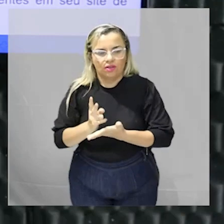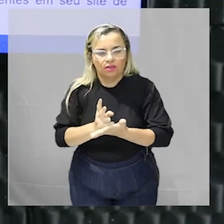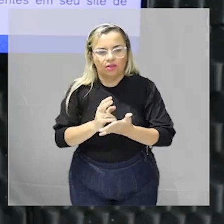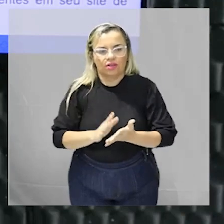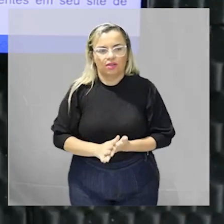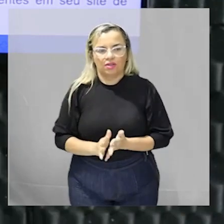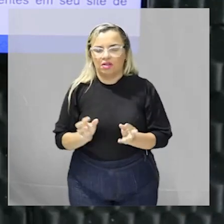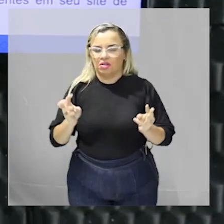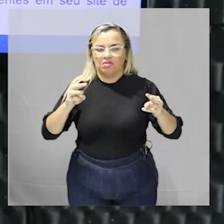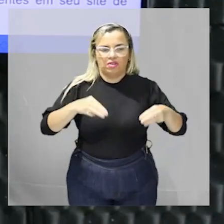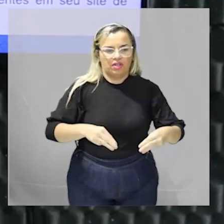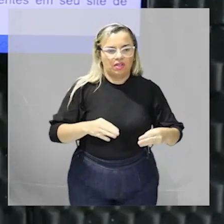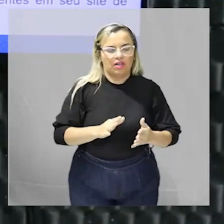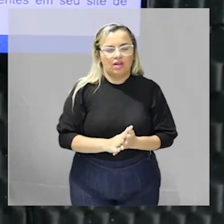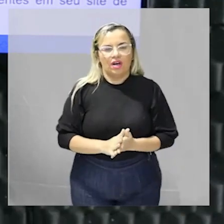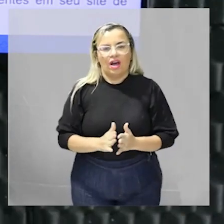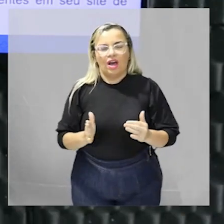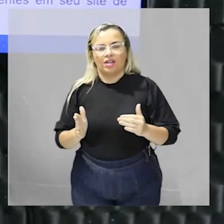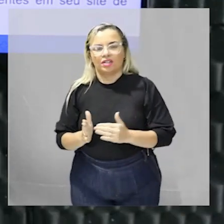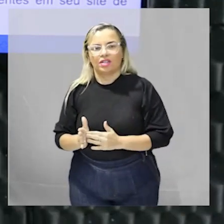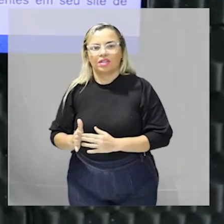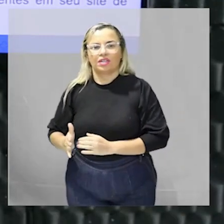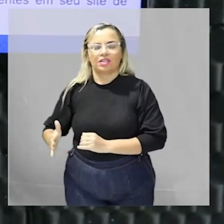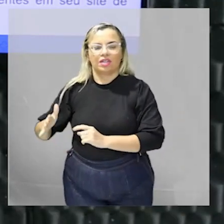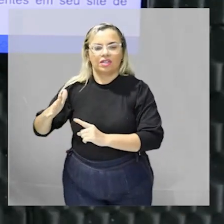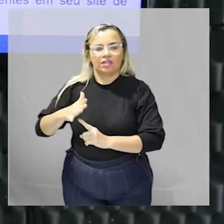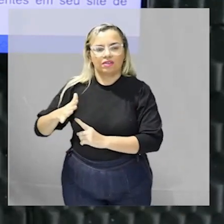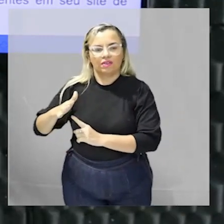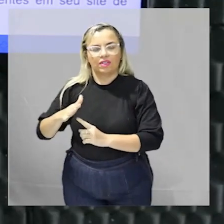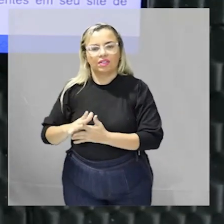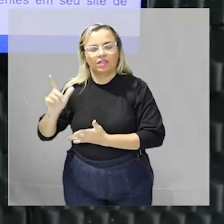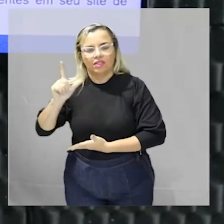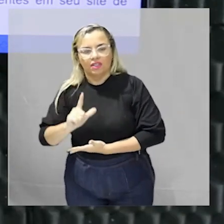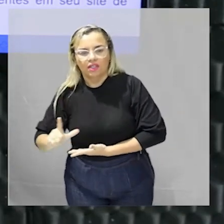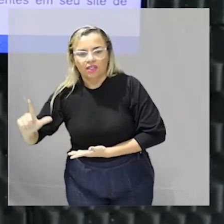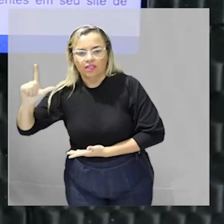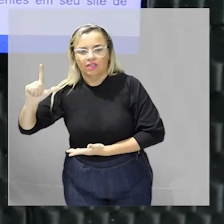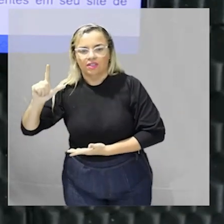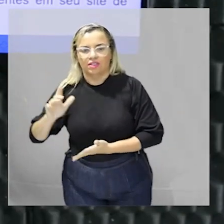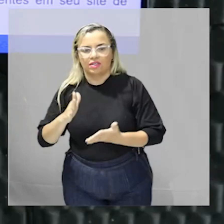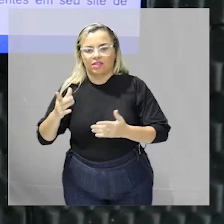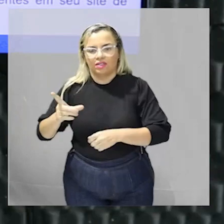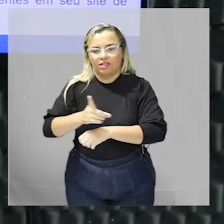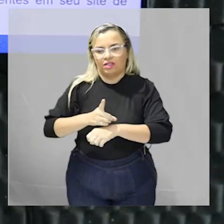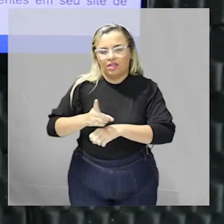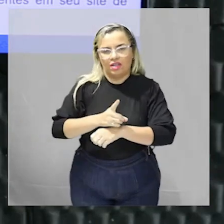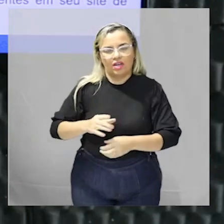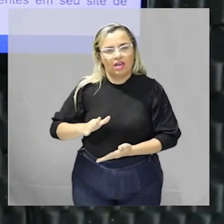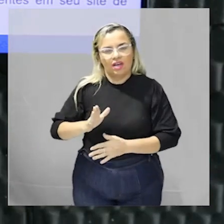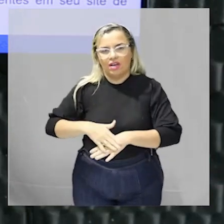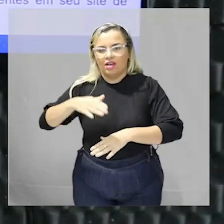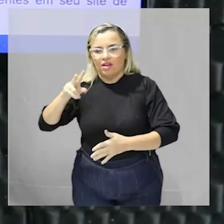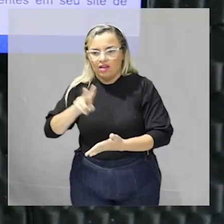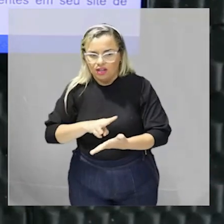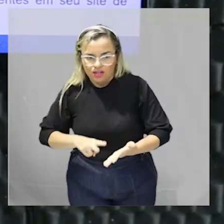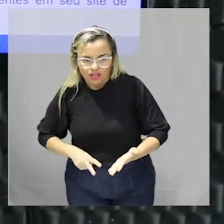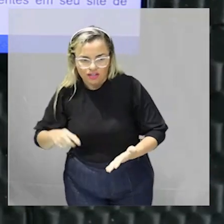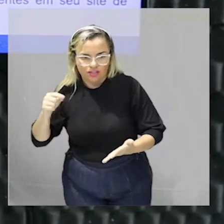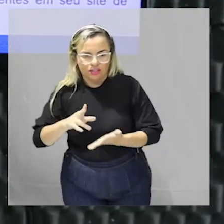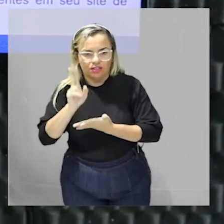digital é a mais lida nesse formato em toda a universidade, com 5 milhões de leitores frequentes em seu site de consulta